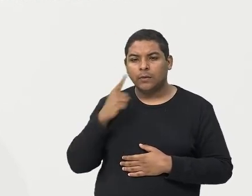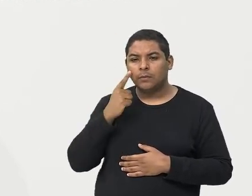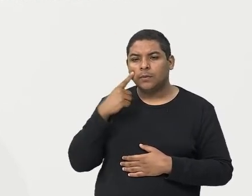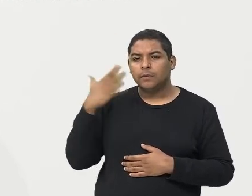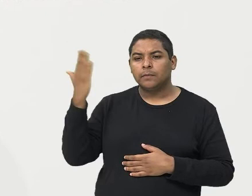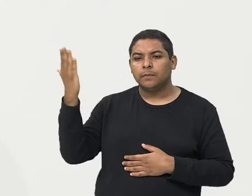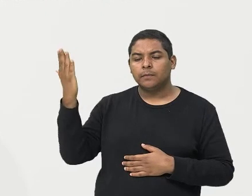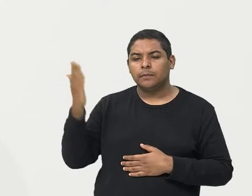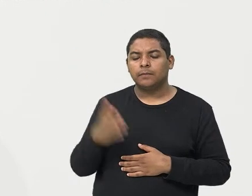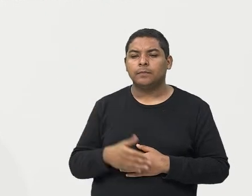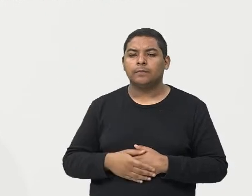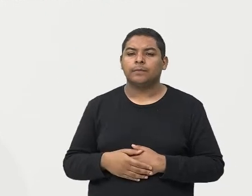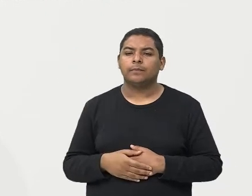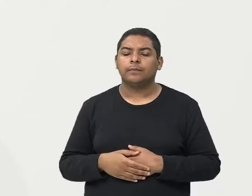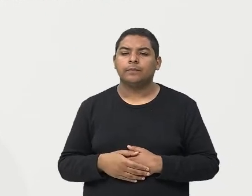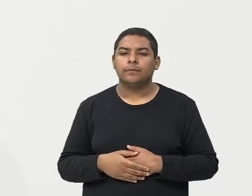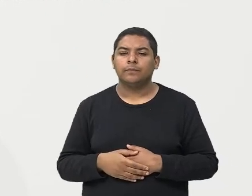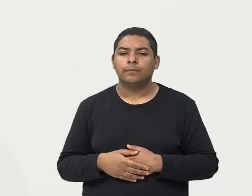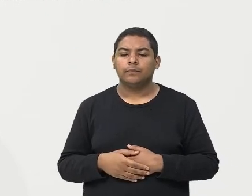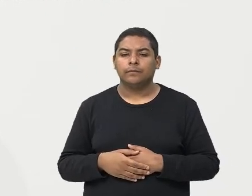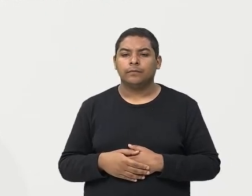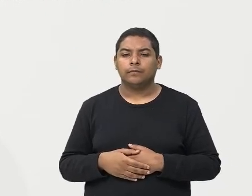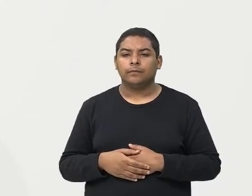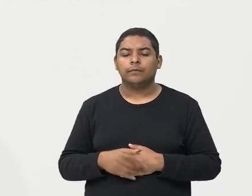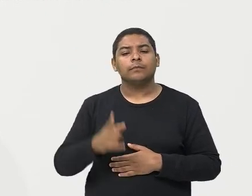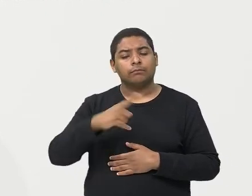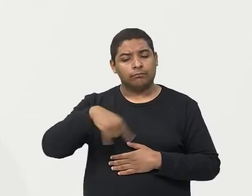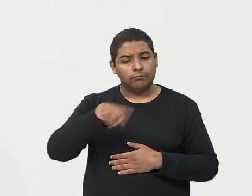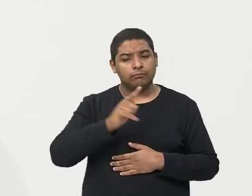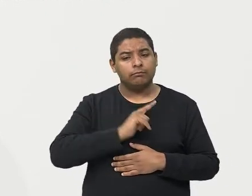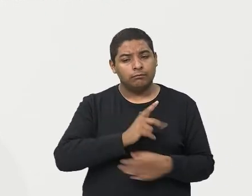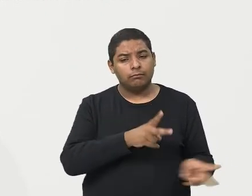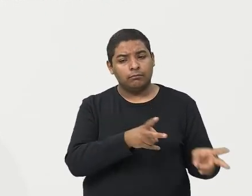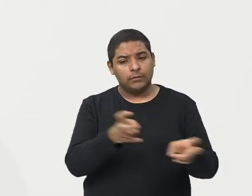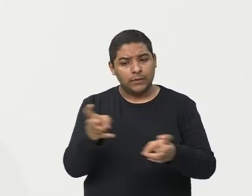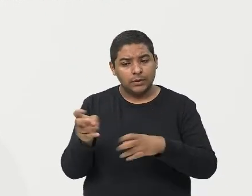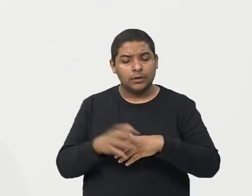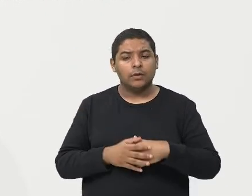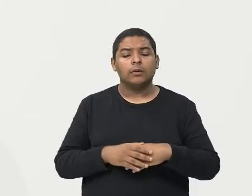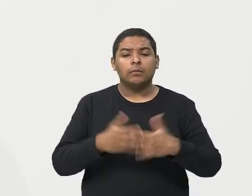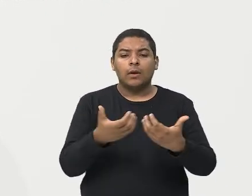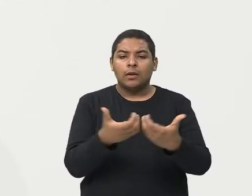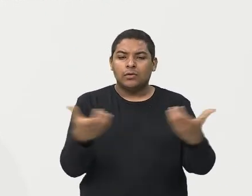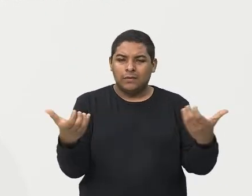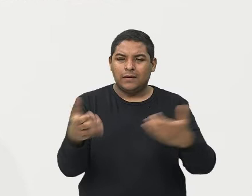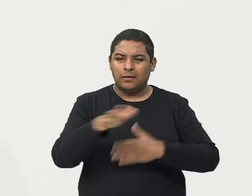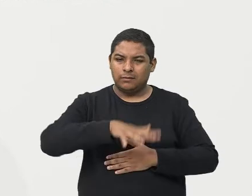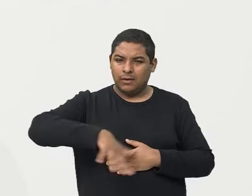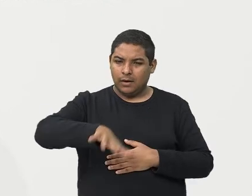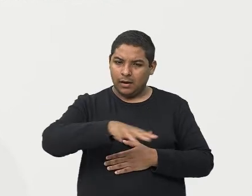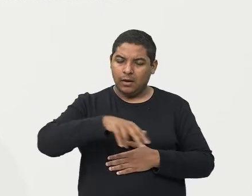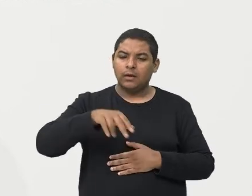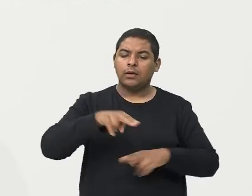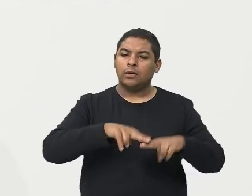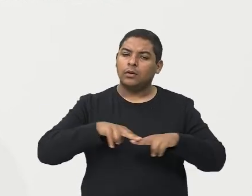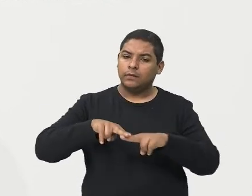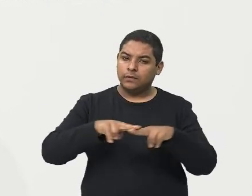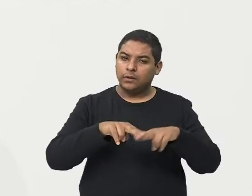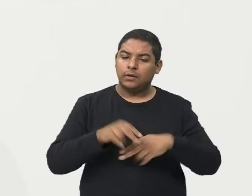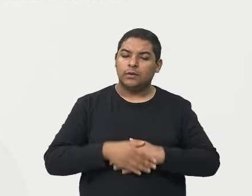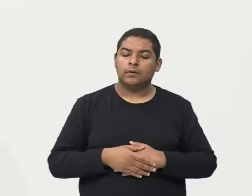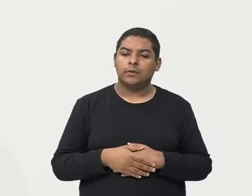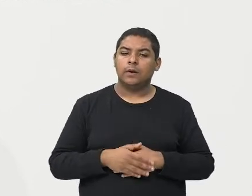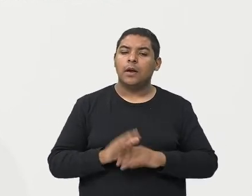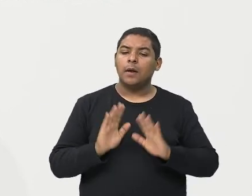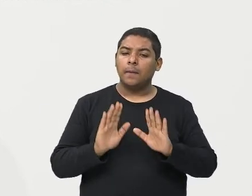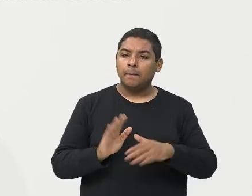Zelândia. Então, a gente observa essa divisão em relação à Nova Zelândia. Agora, tendo a pecuária como